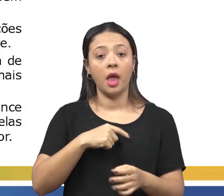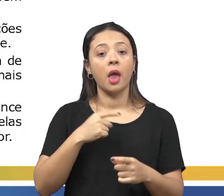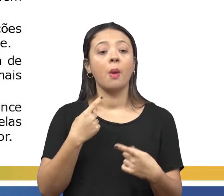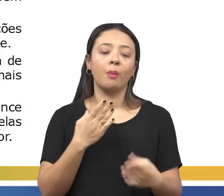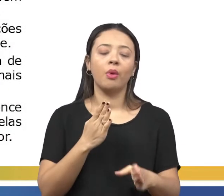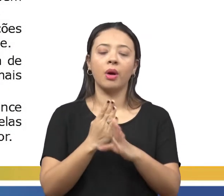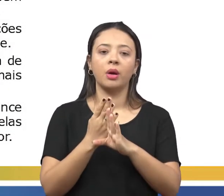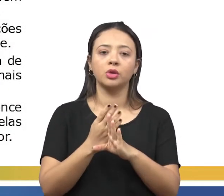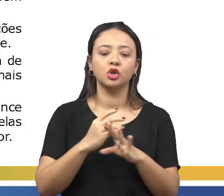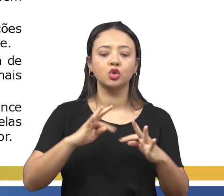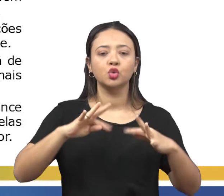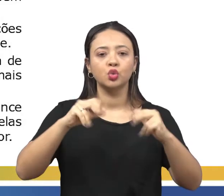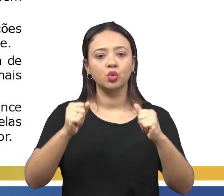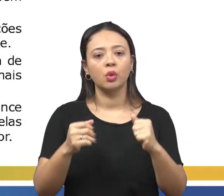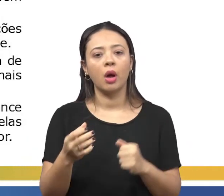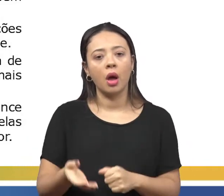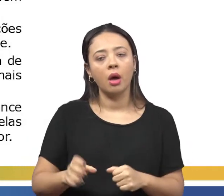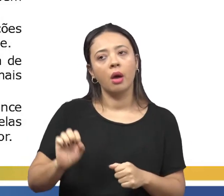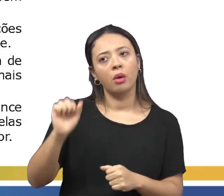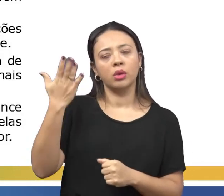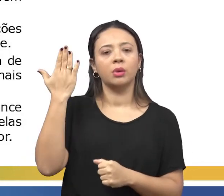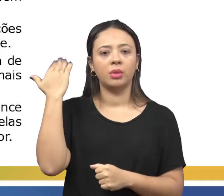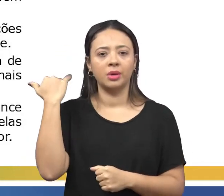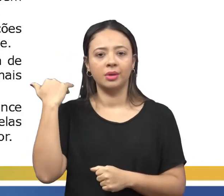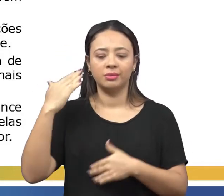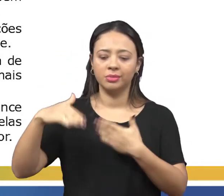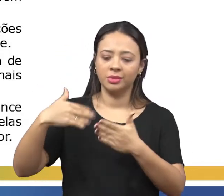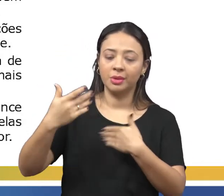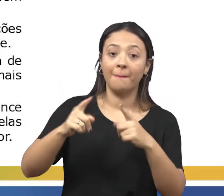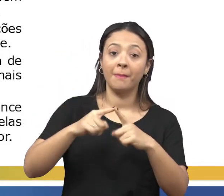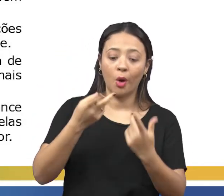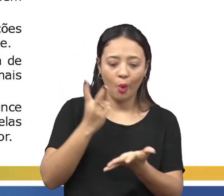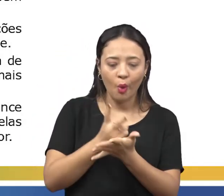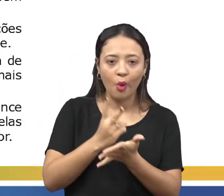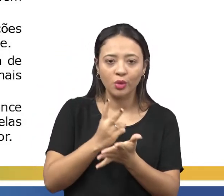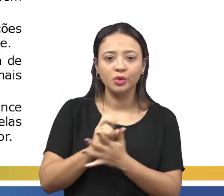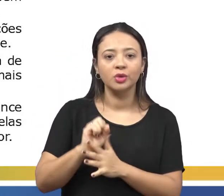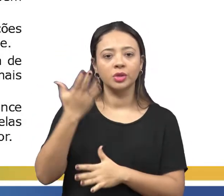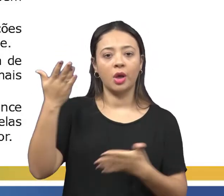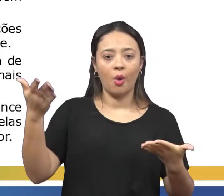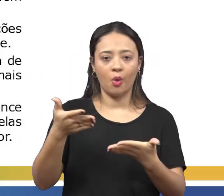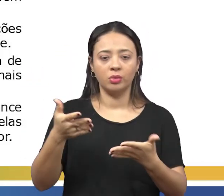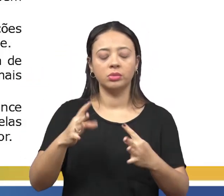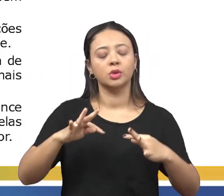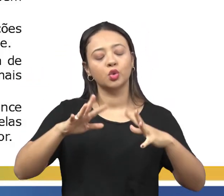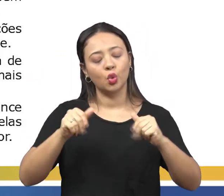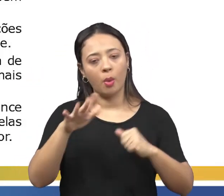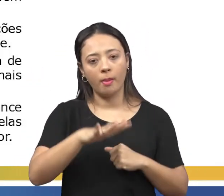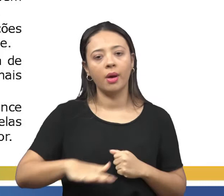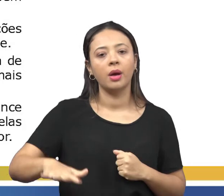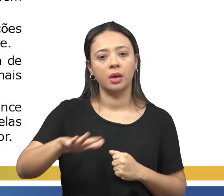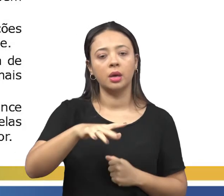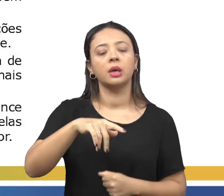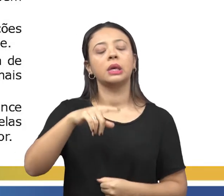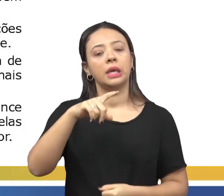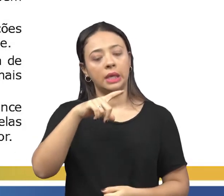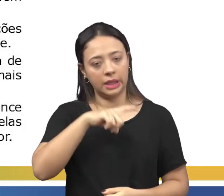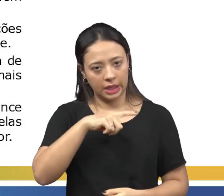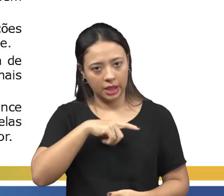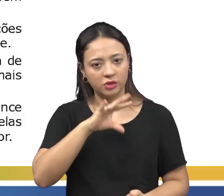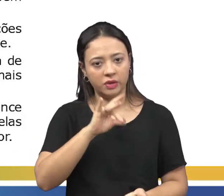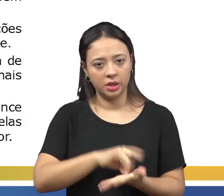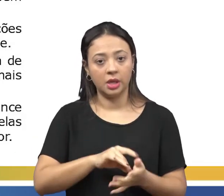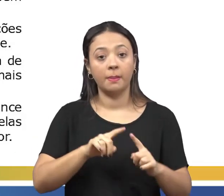históricos, diferente, porém coexistindo no momento atual. Então toda paisagem ela existe e ela tem as suas